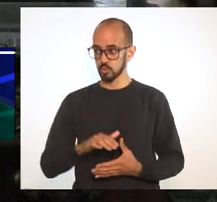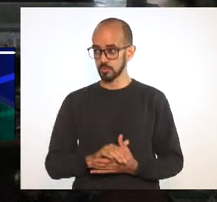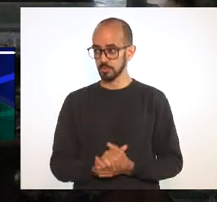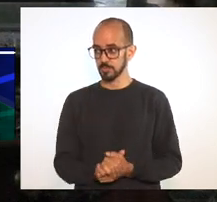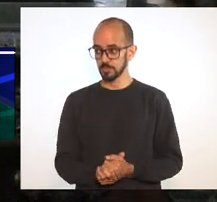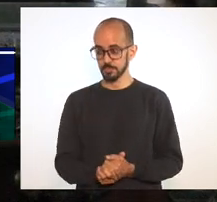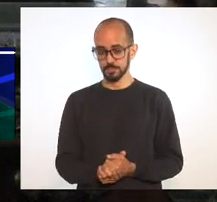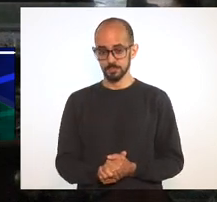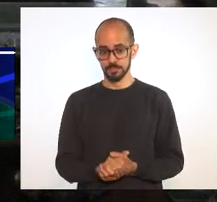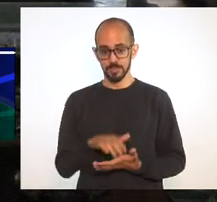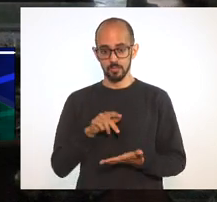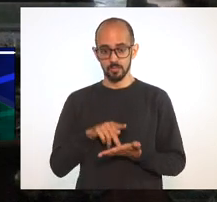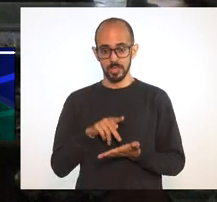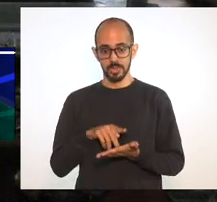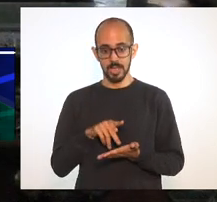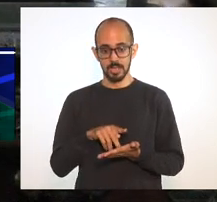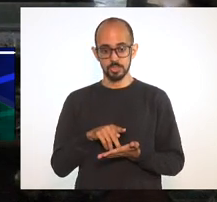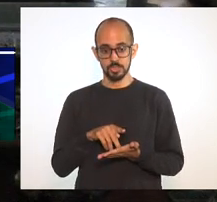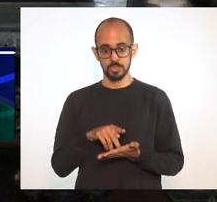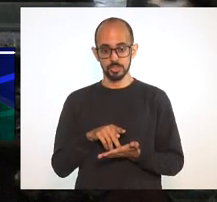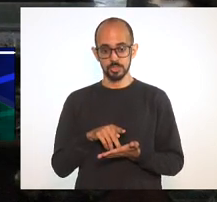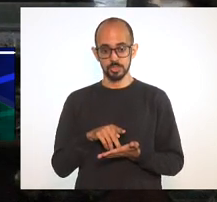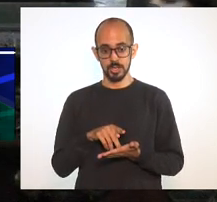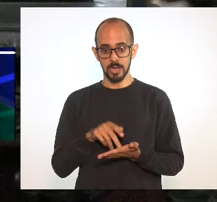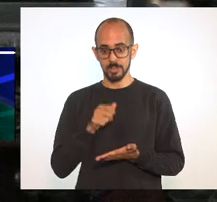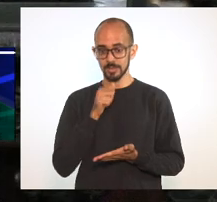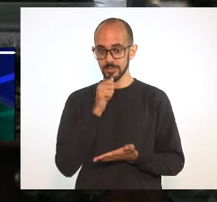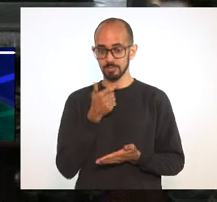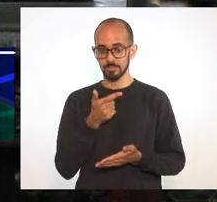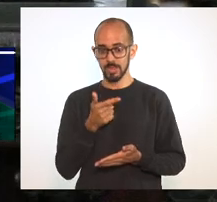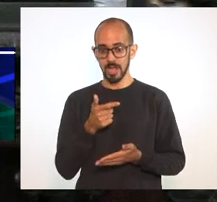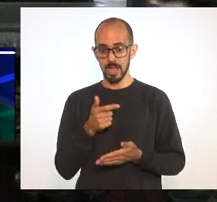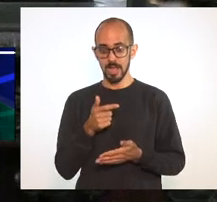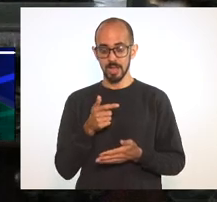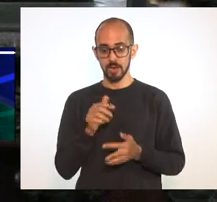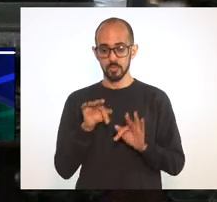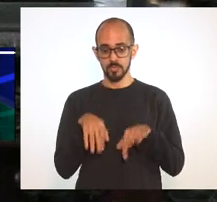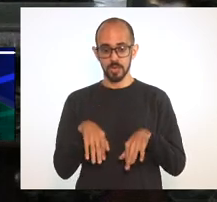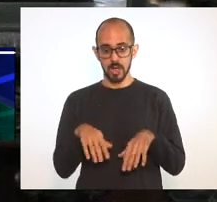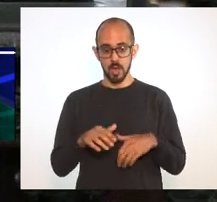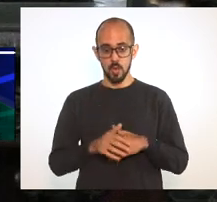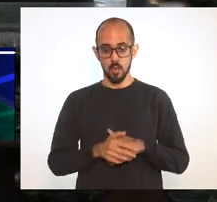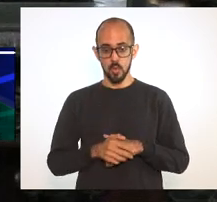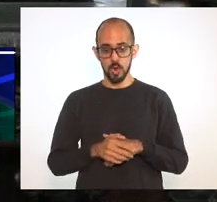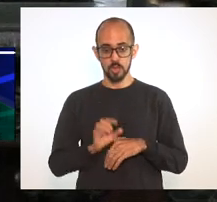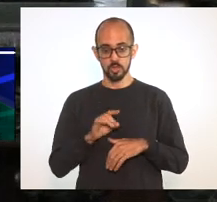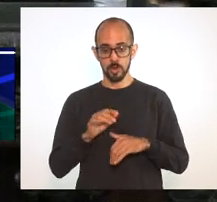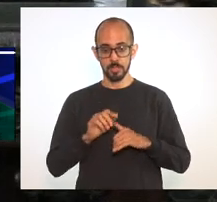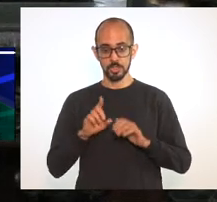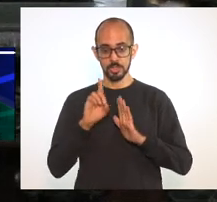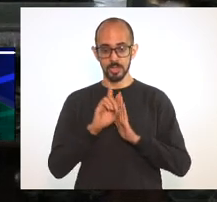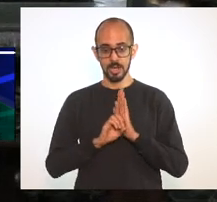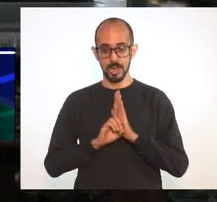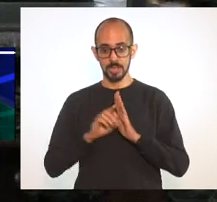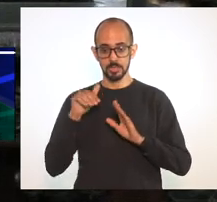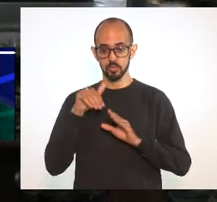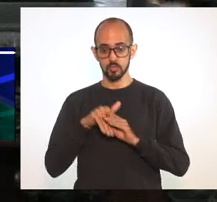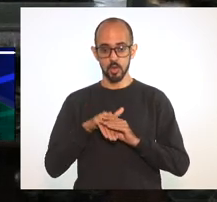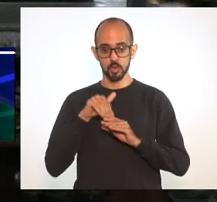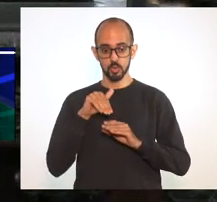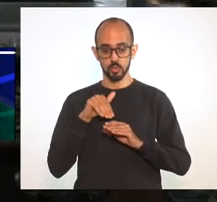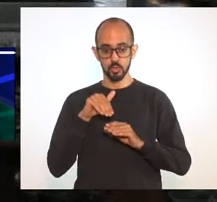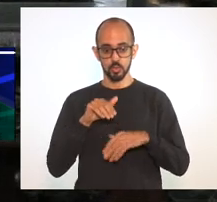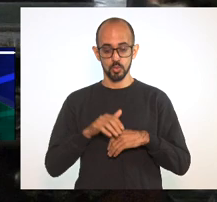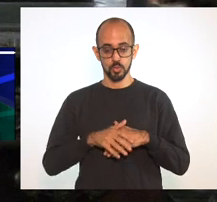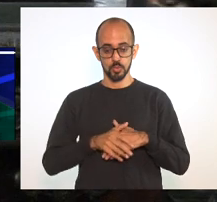Na realidade, nós não estamos no expediente final. Aqui é somente declaração de voto